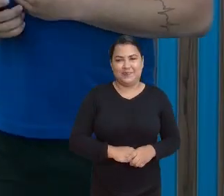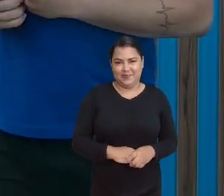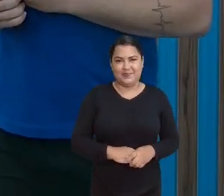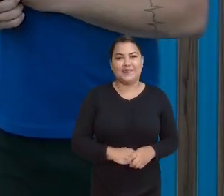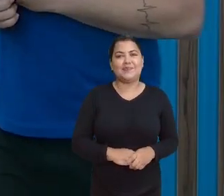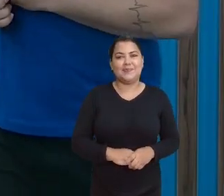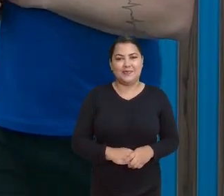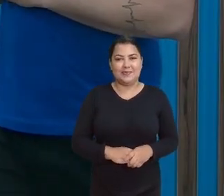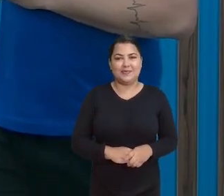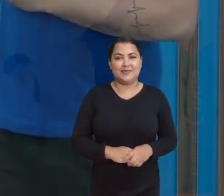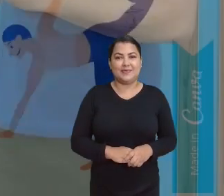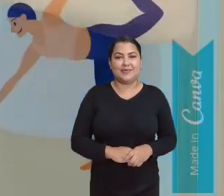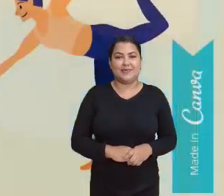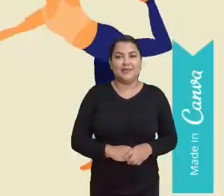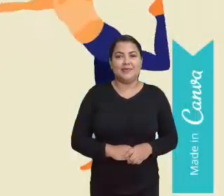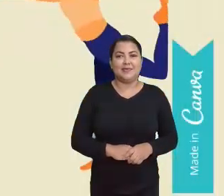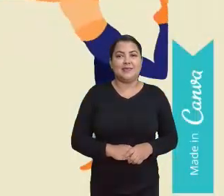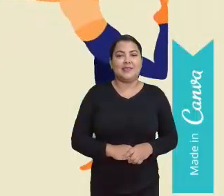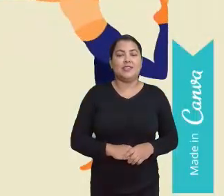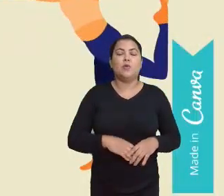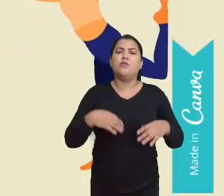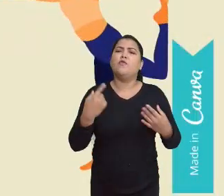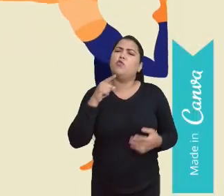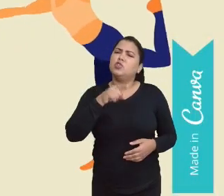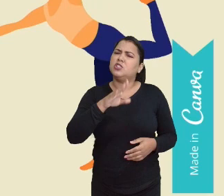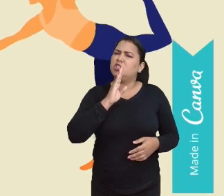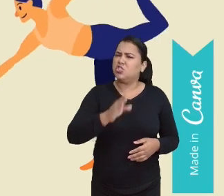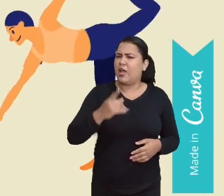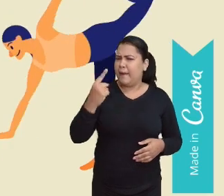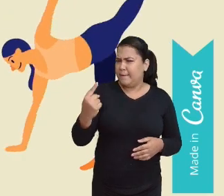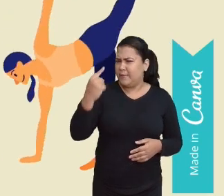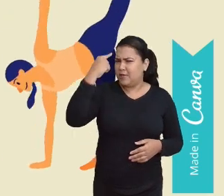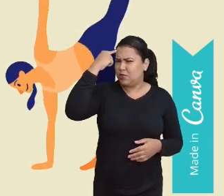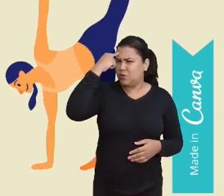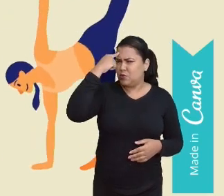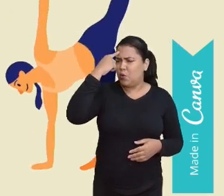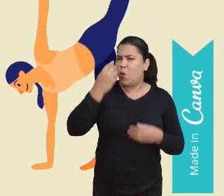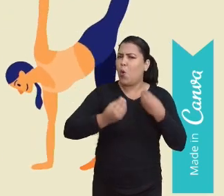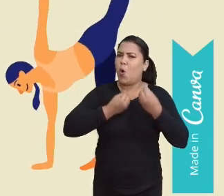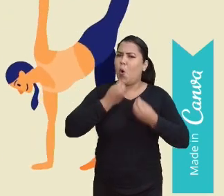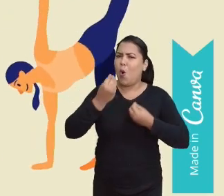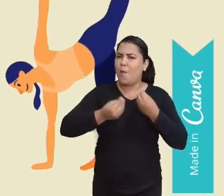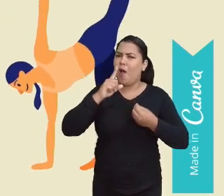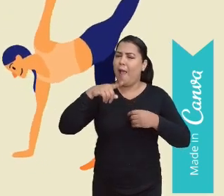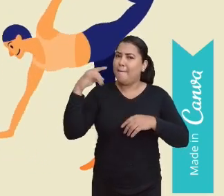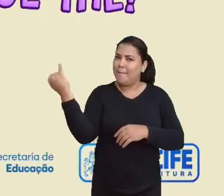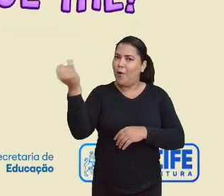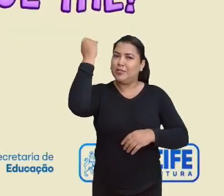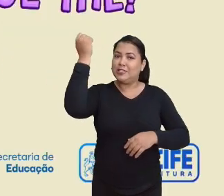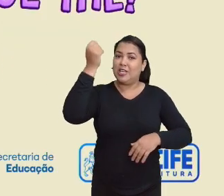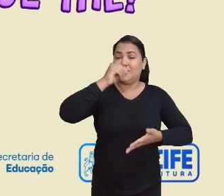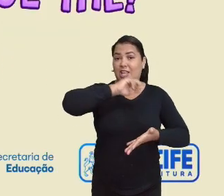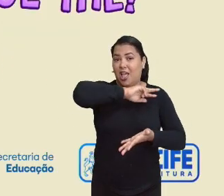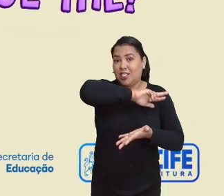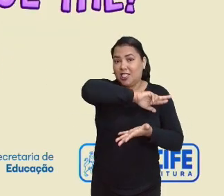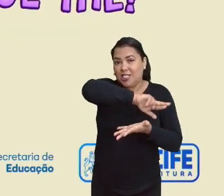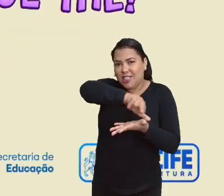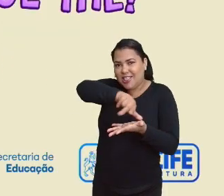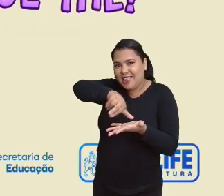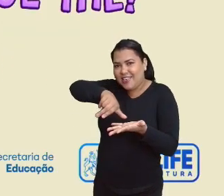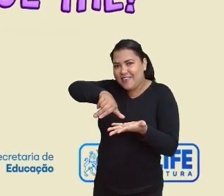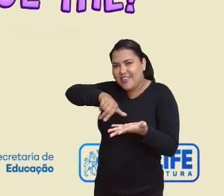E aí a gente já bota aí, você já pensou no potencial da diversidade? Na aula de hoje a gente vai falar um pouquinho